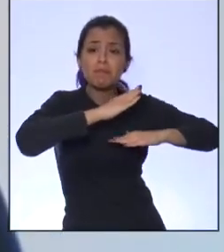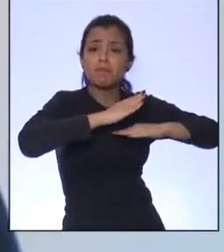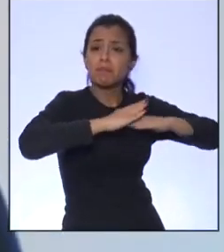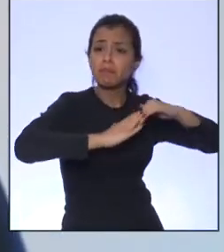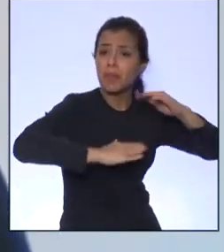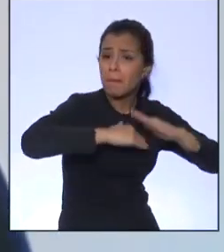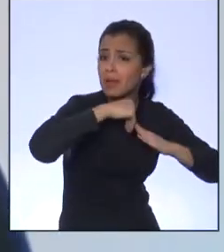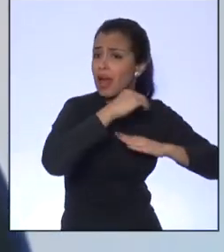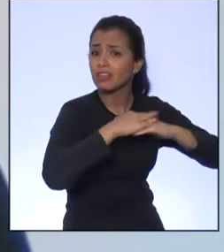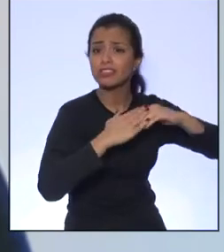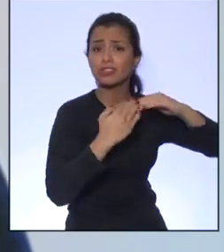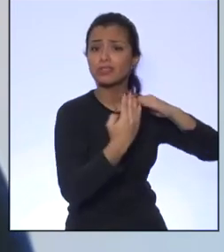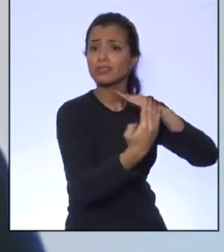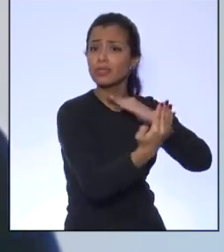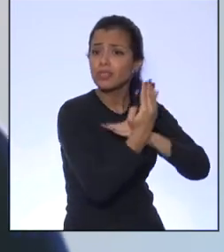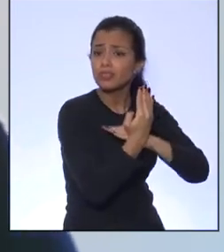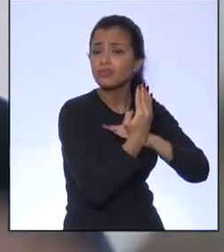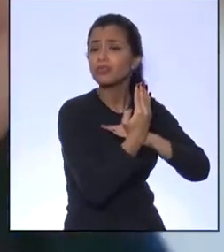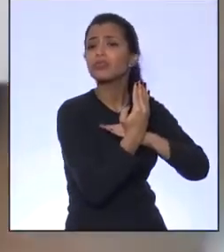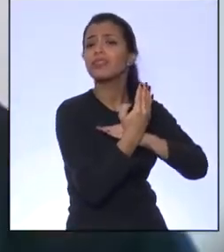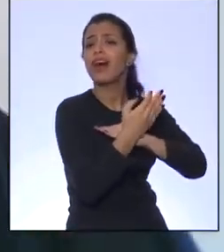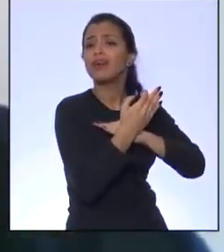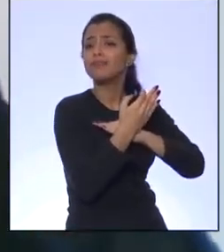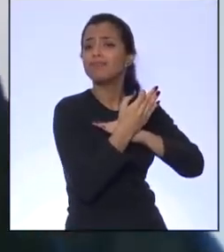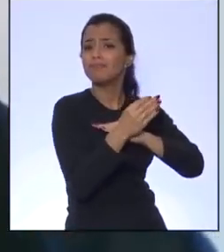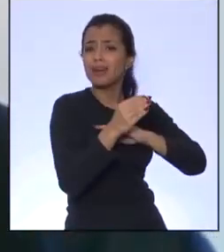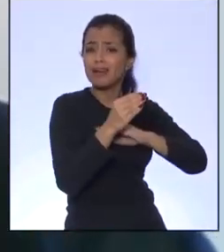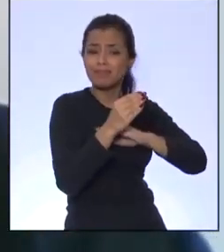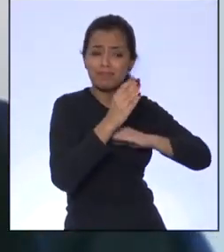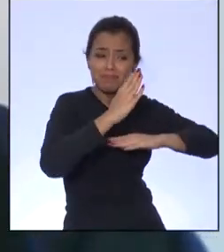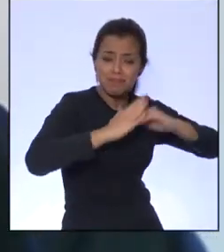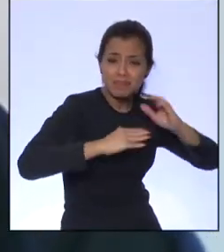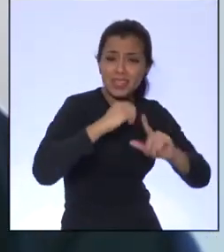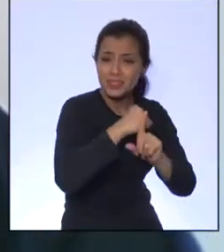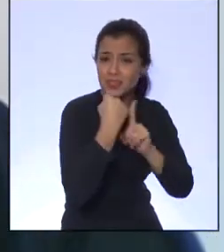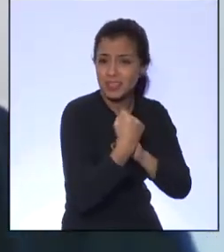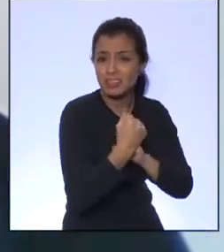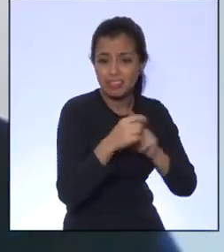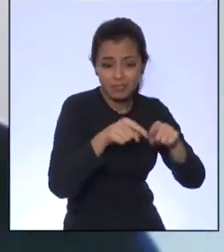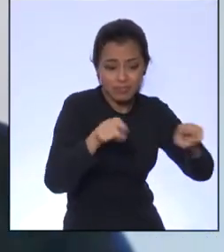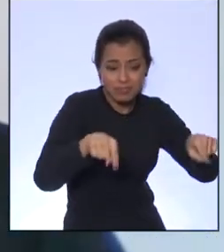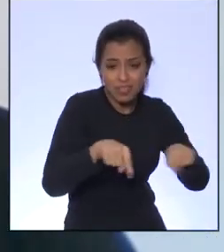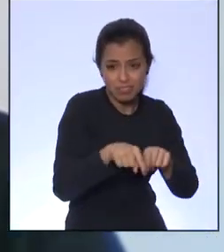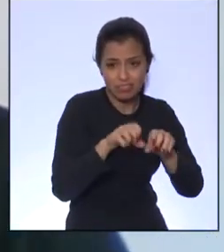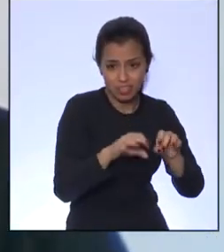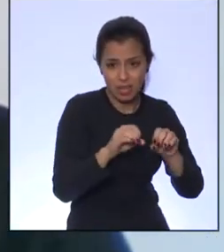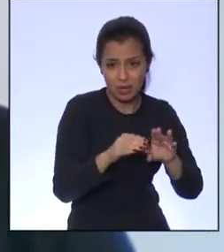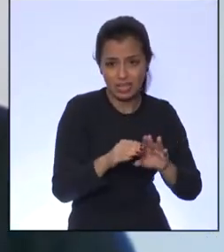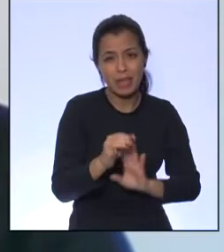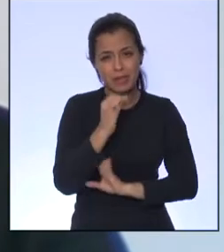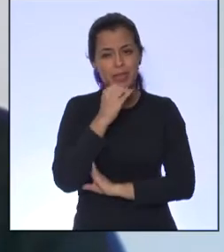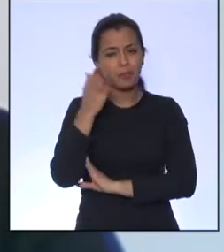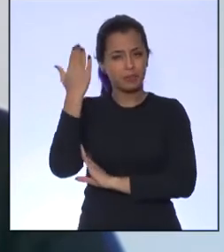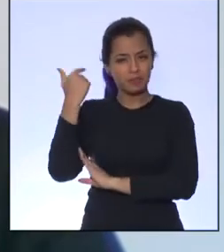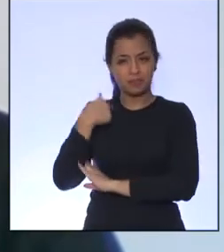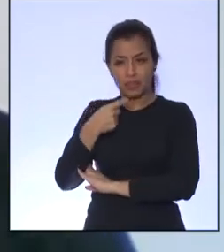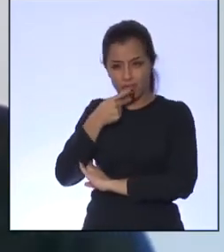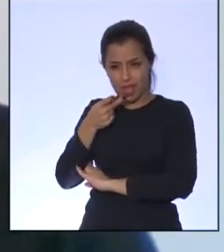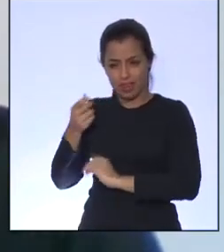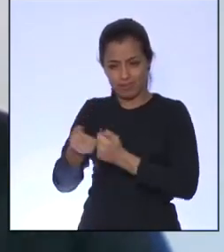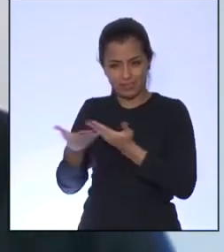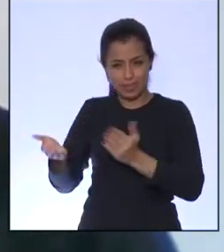nos ajudam no que refere ao ambiente da sala de aula. E eu costumava, como secretário, dizer para as